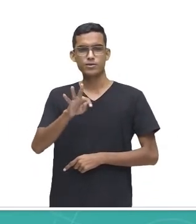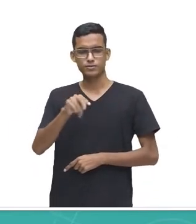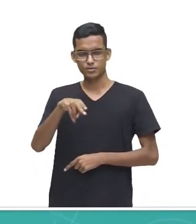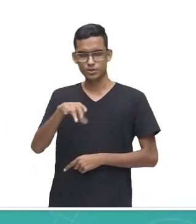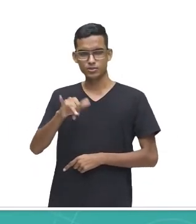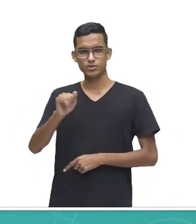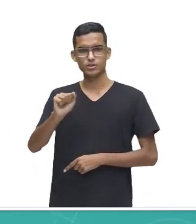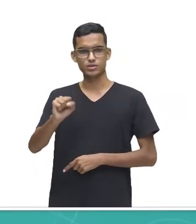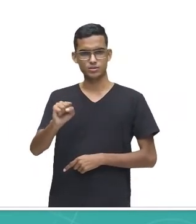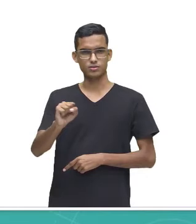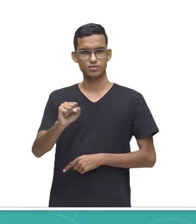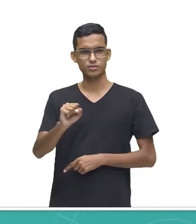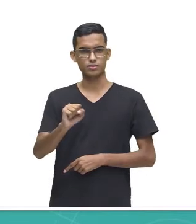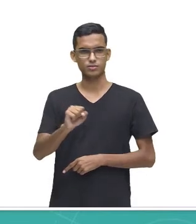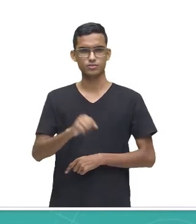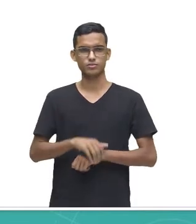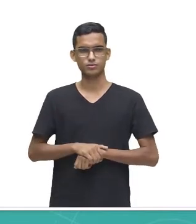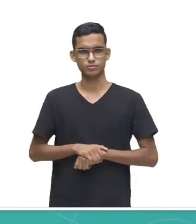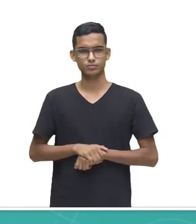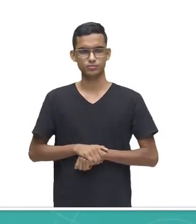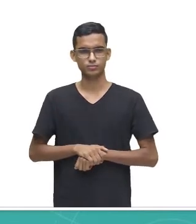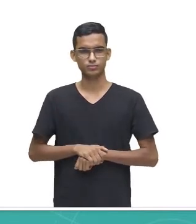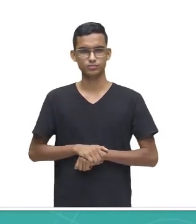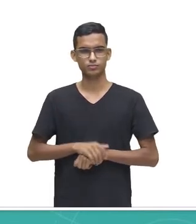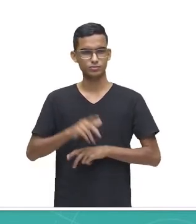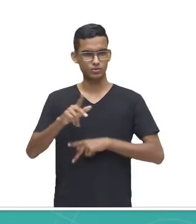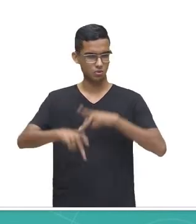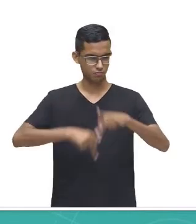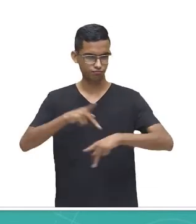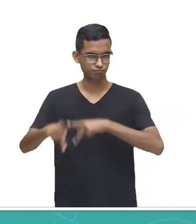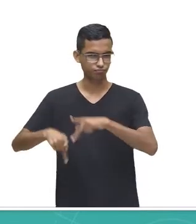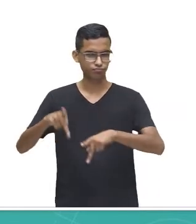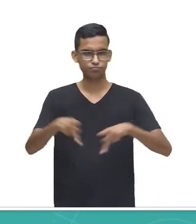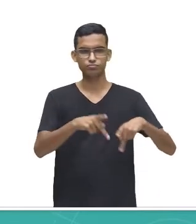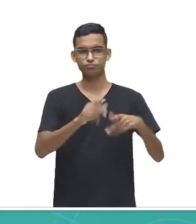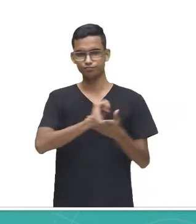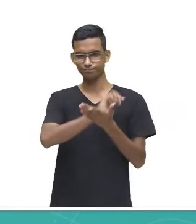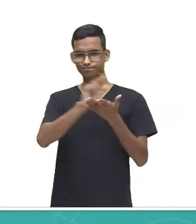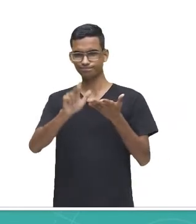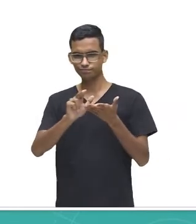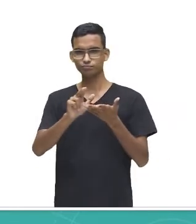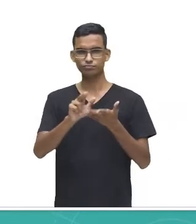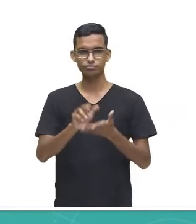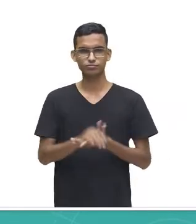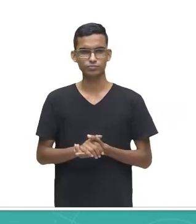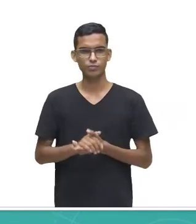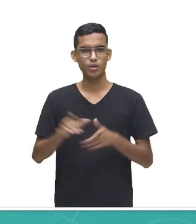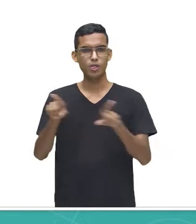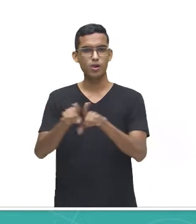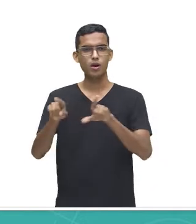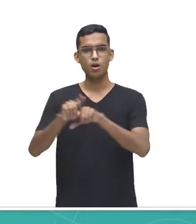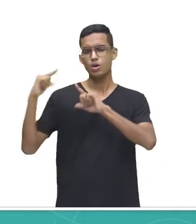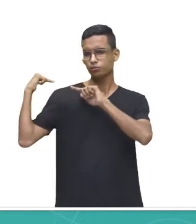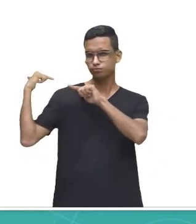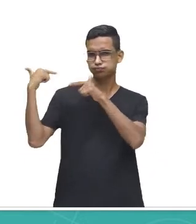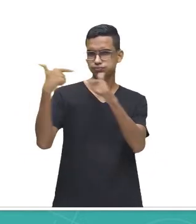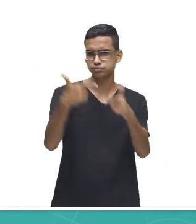cultural? Vejam bem, entra as tradições deste povo, certo?